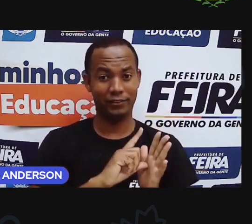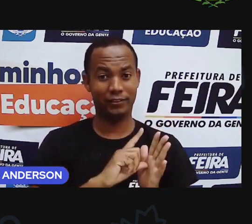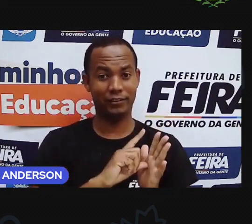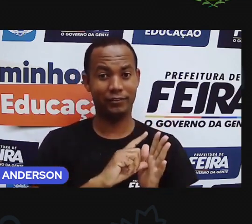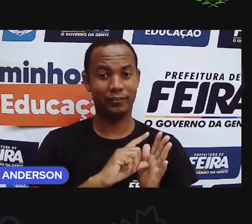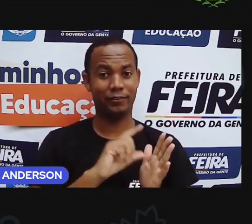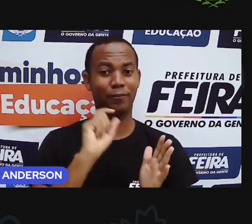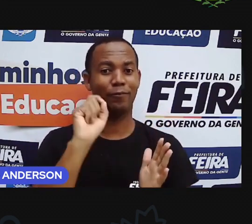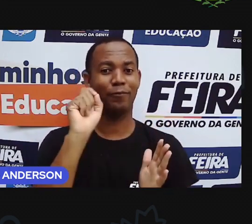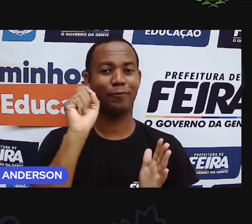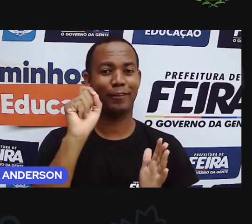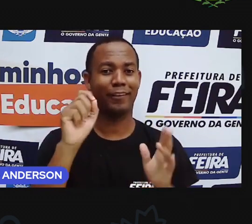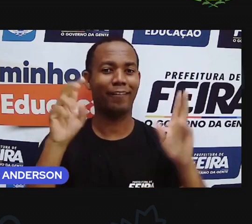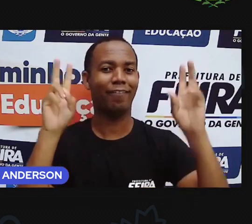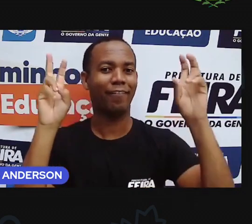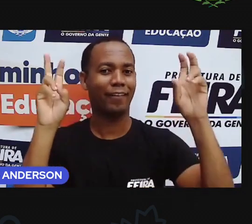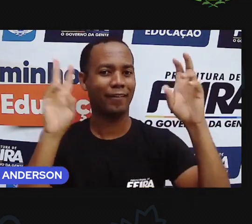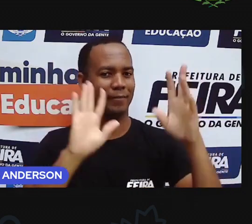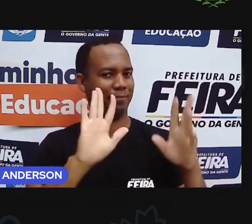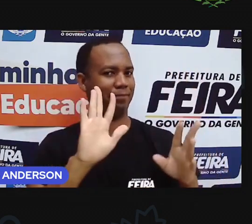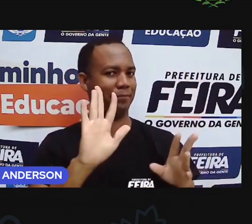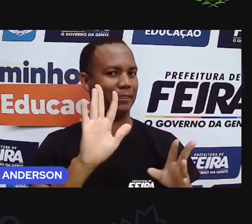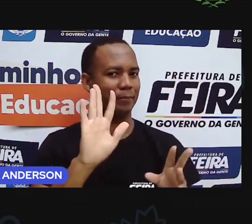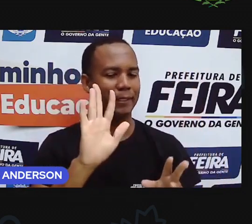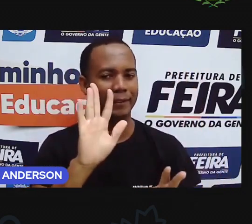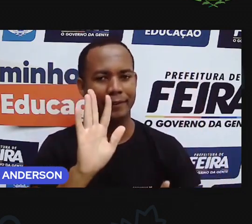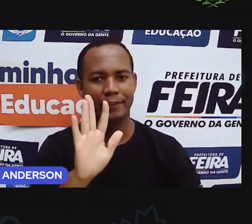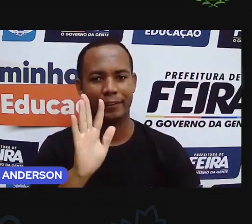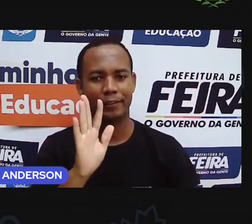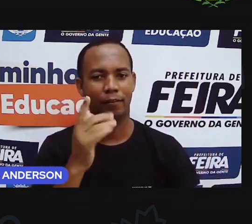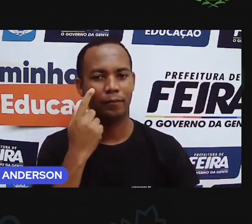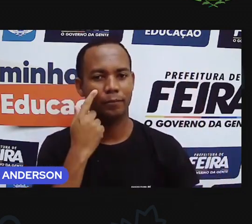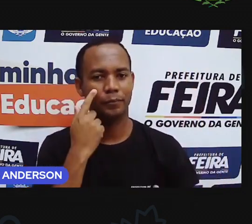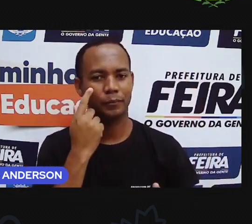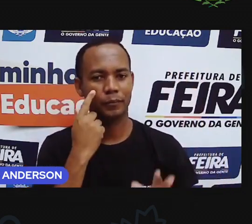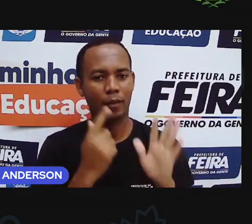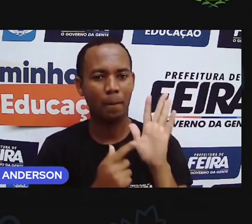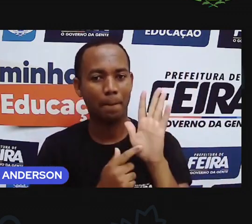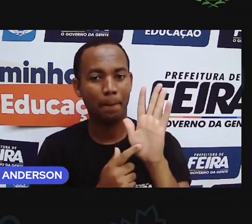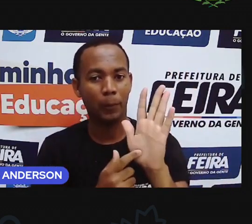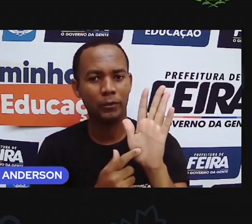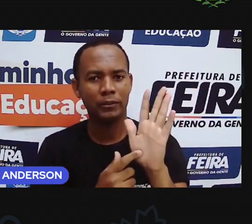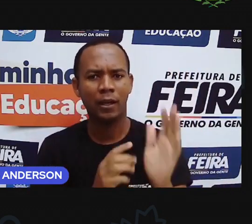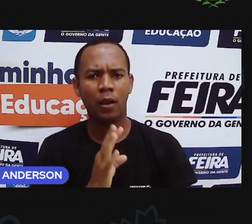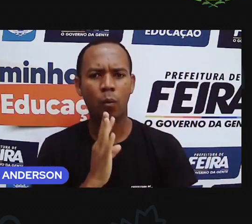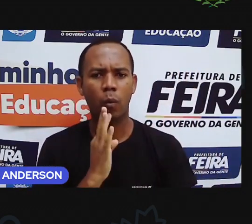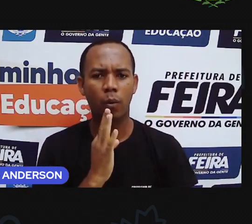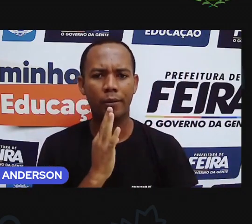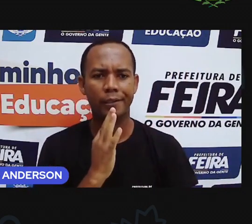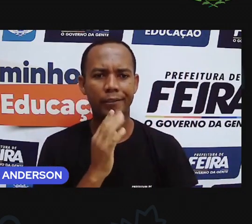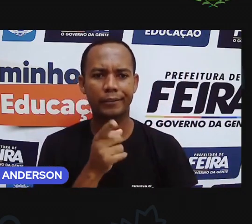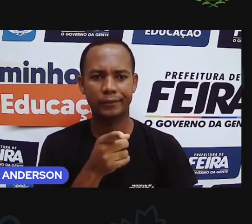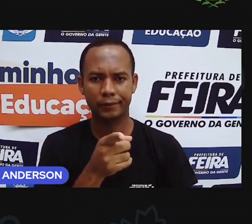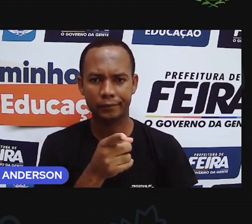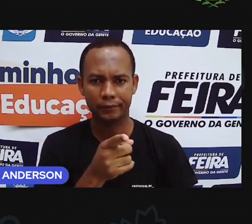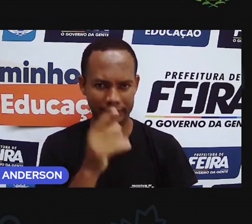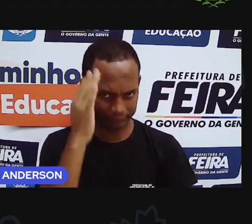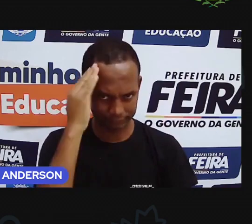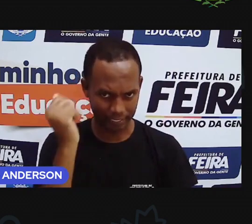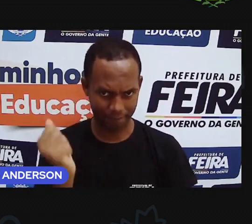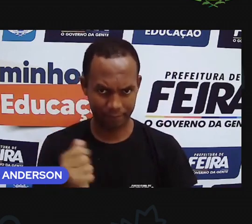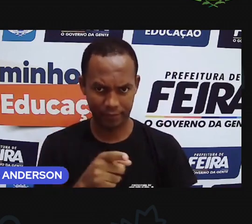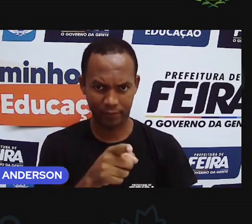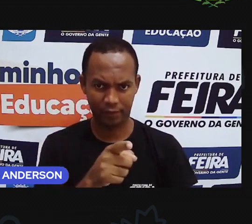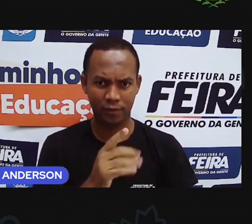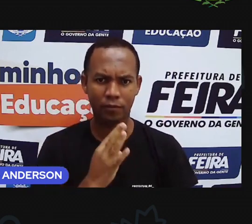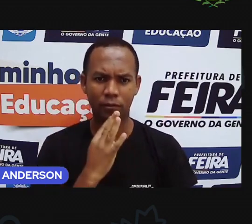o conteúdo de hoje, né? E a prova vai dar uma dica para vocês. Olha só isso aqui. Consegue imaginar do que se